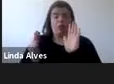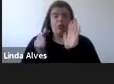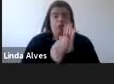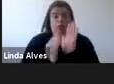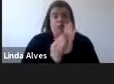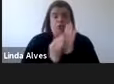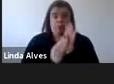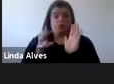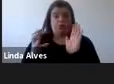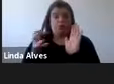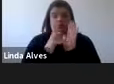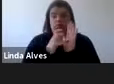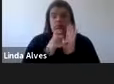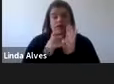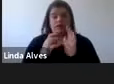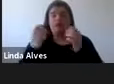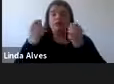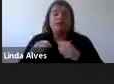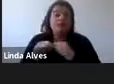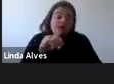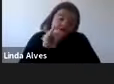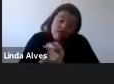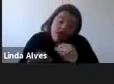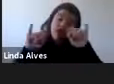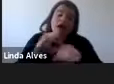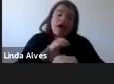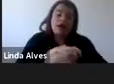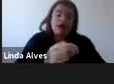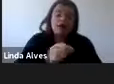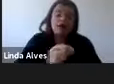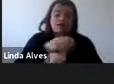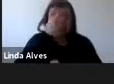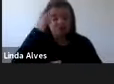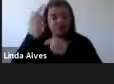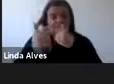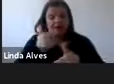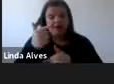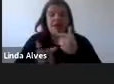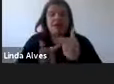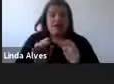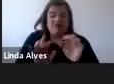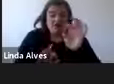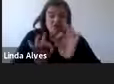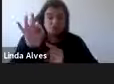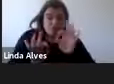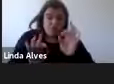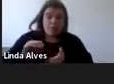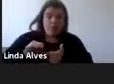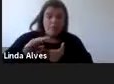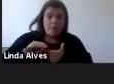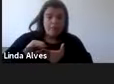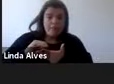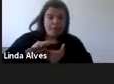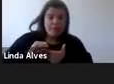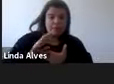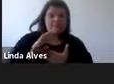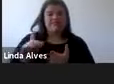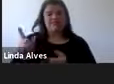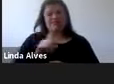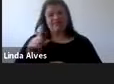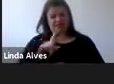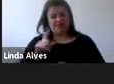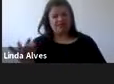se não falar em garantia de emprego aos trabalhadores. Se for para vir fazer uma discussão de reestruturação e depois ter que discutir e vocês